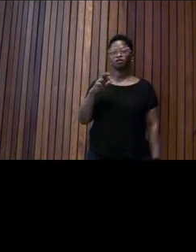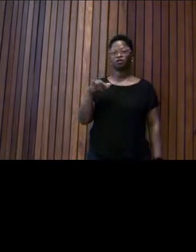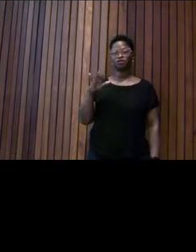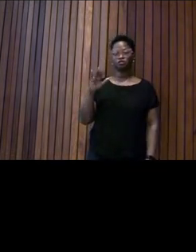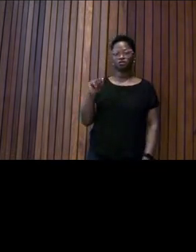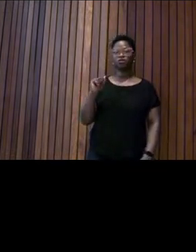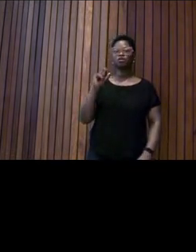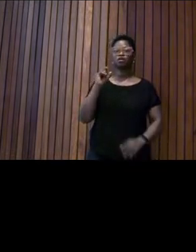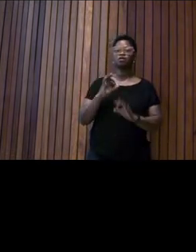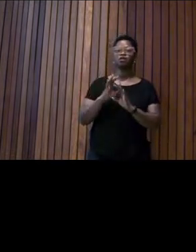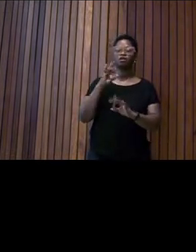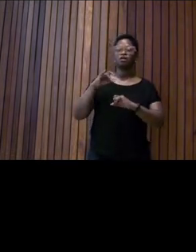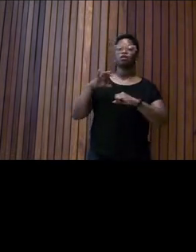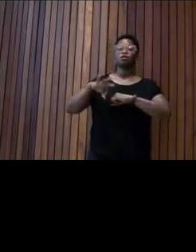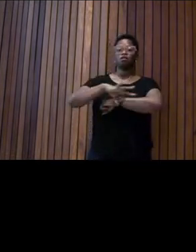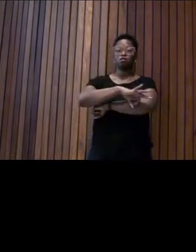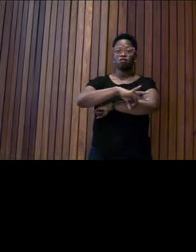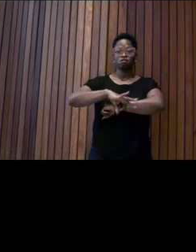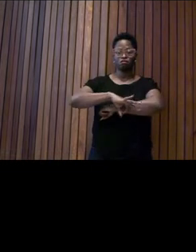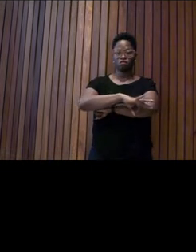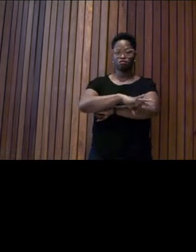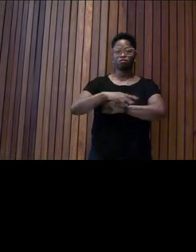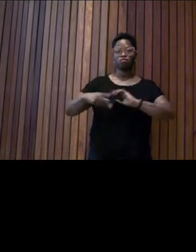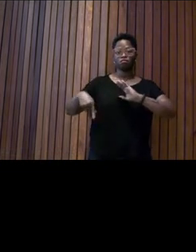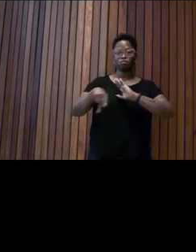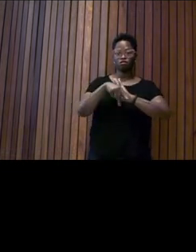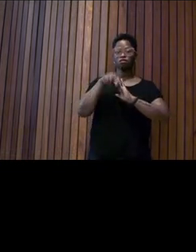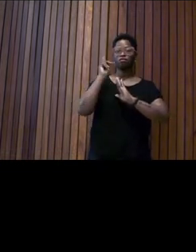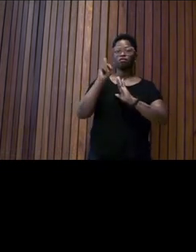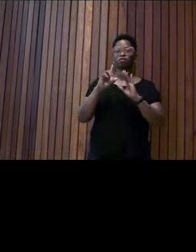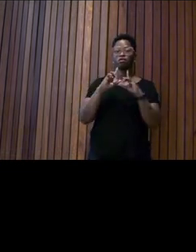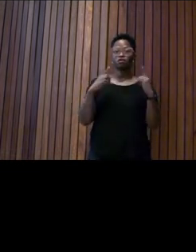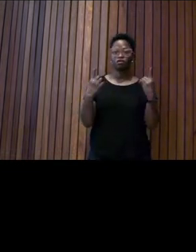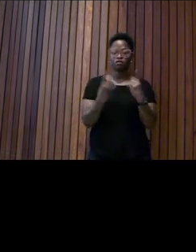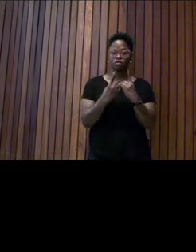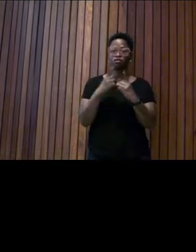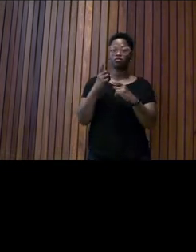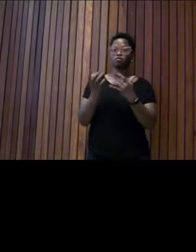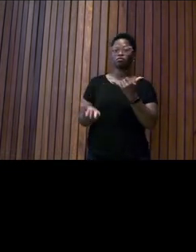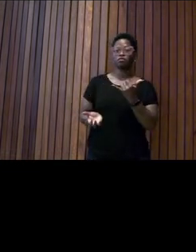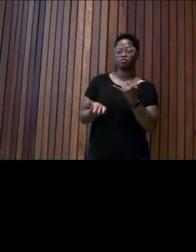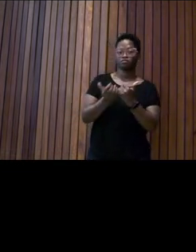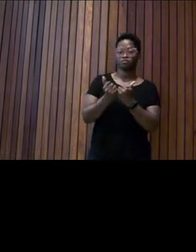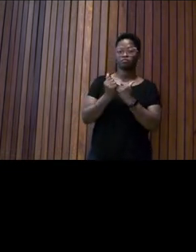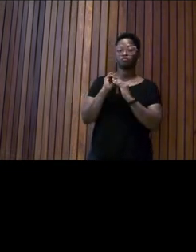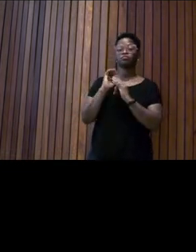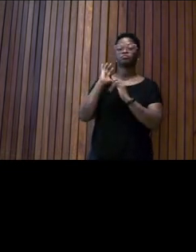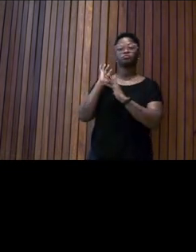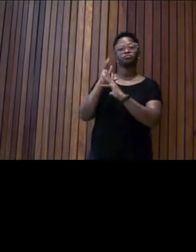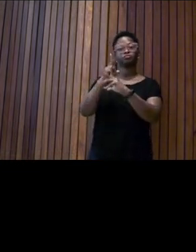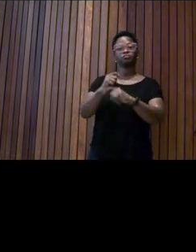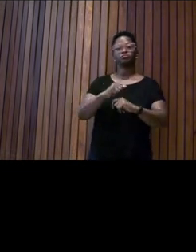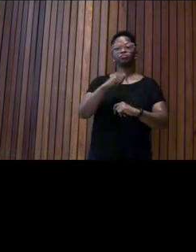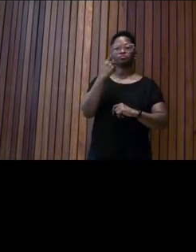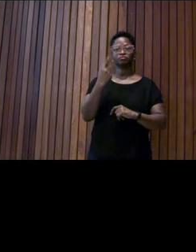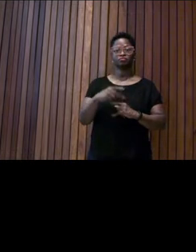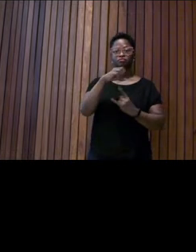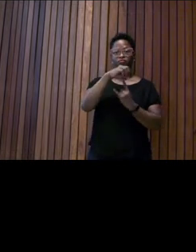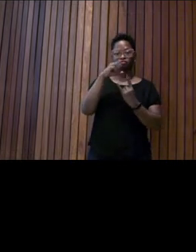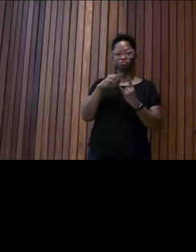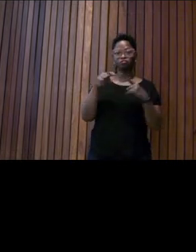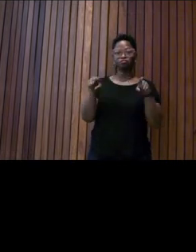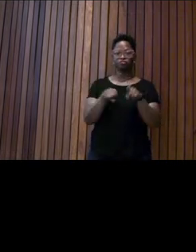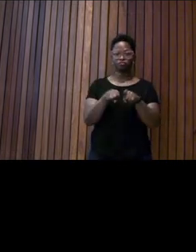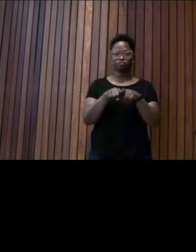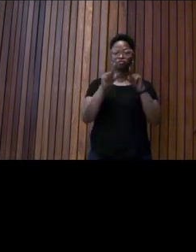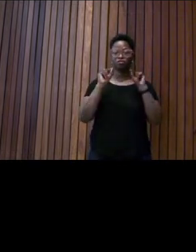Coelho, arquiteta no Serviço de Conservação e Restauração do Departamento de Patrimônio Histórico da Casa de Oswaldo Cruz e coordenei os trabalhos que